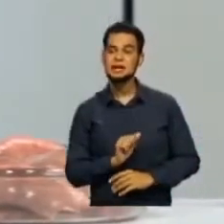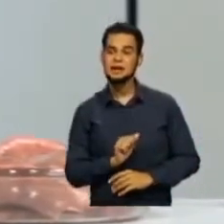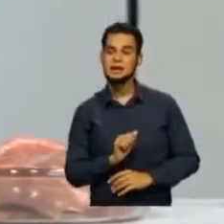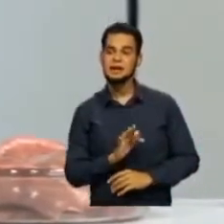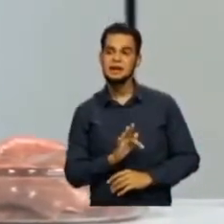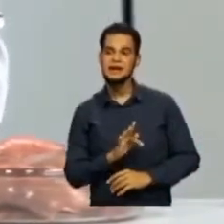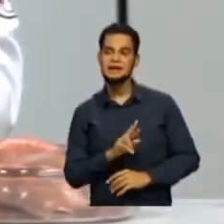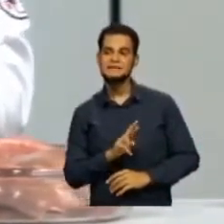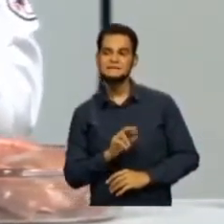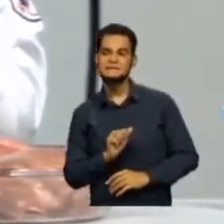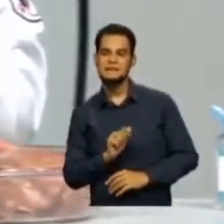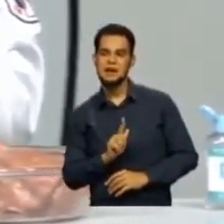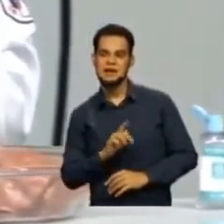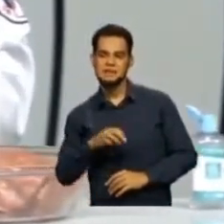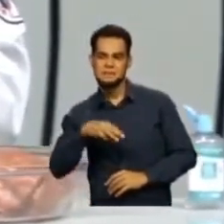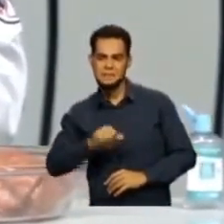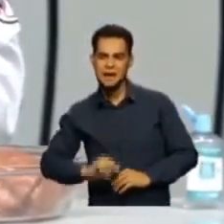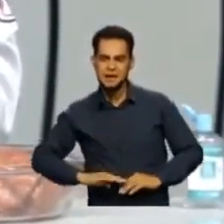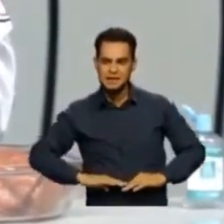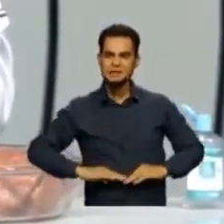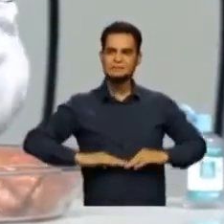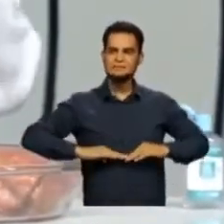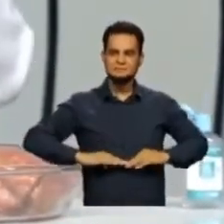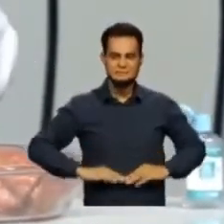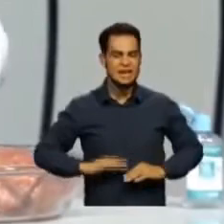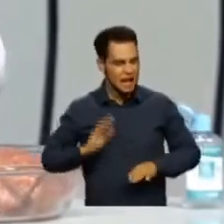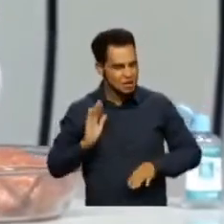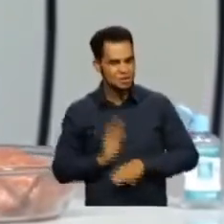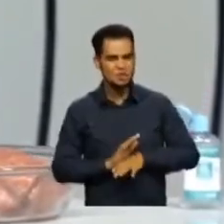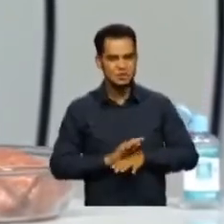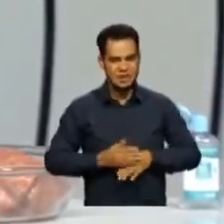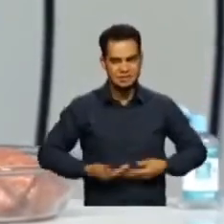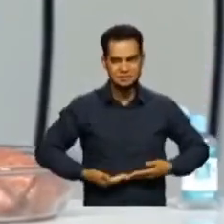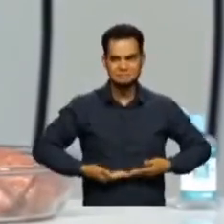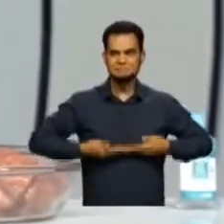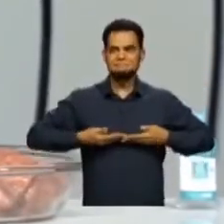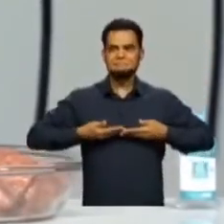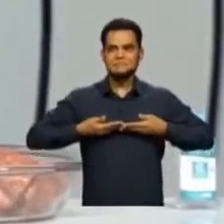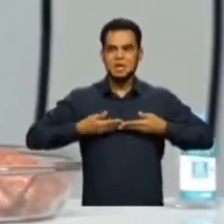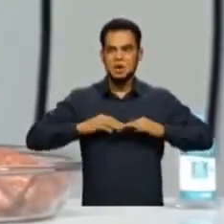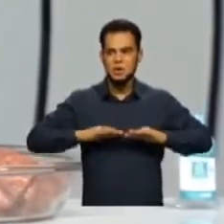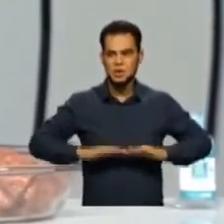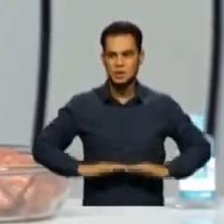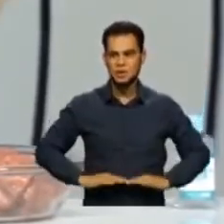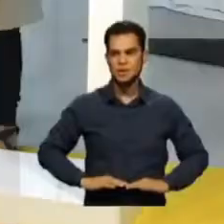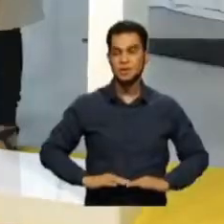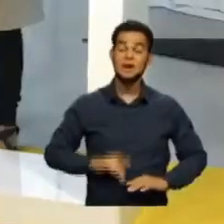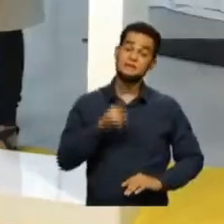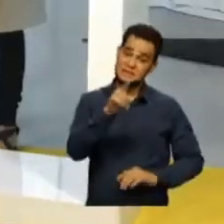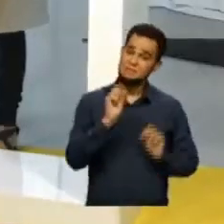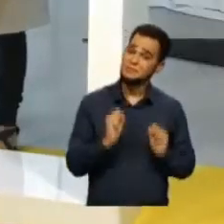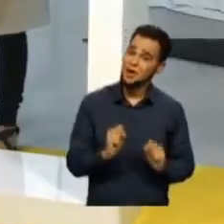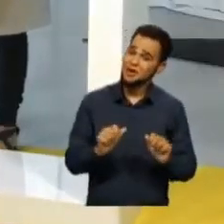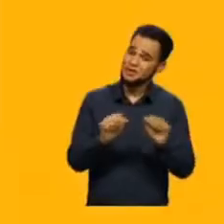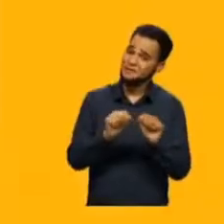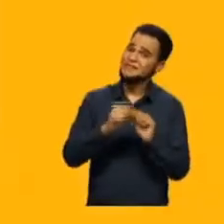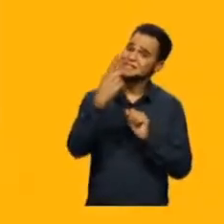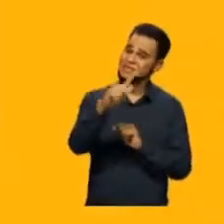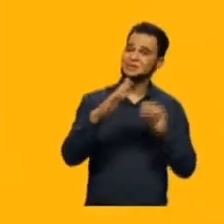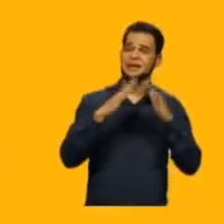movimento respiratório acontecesse. Então, isso aqui você pode construir aí em sua casa, é